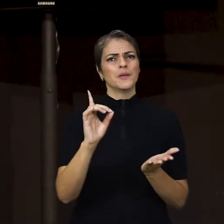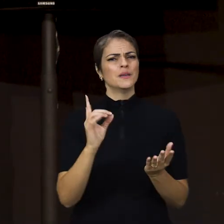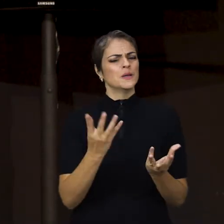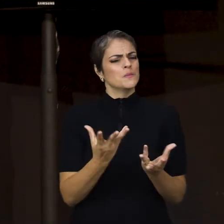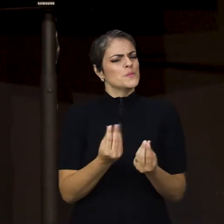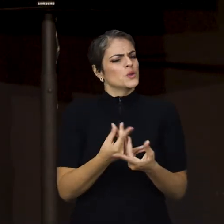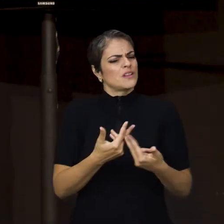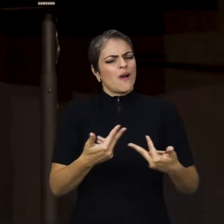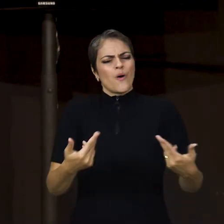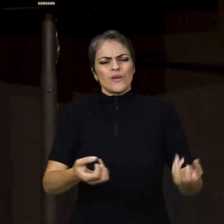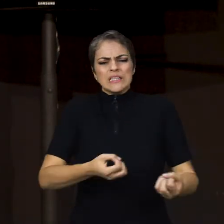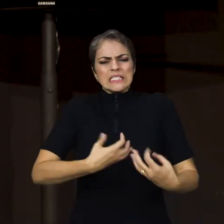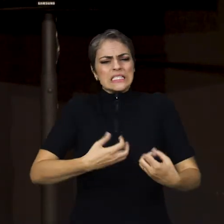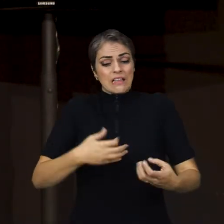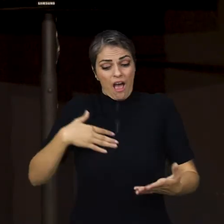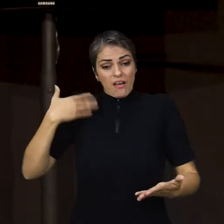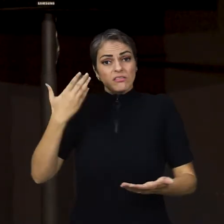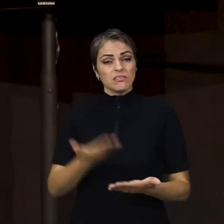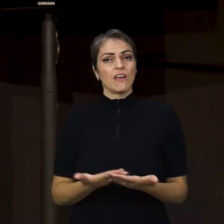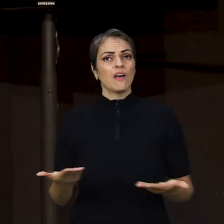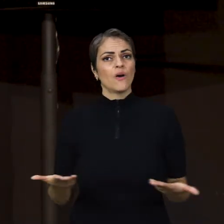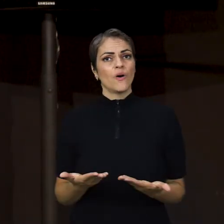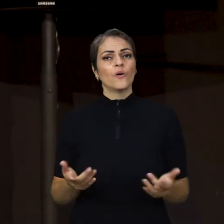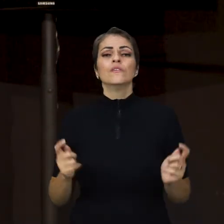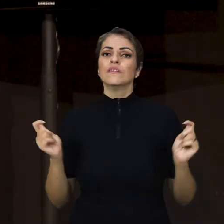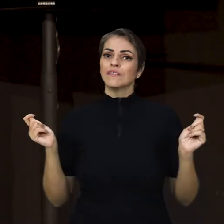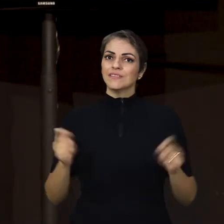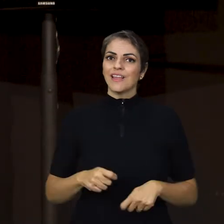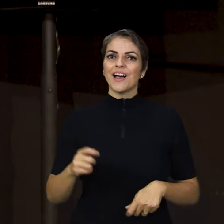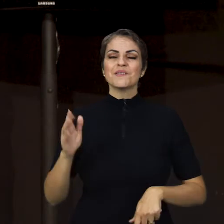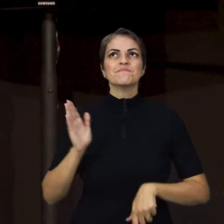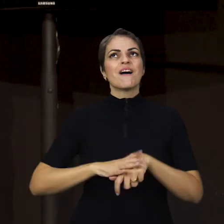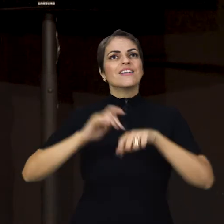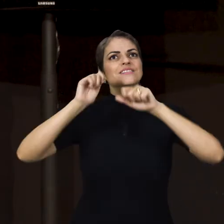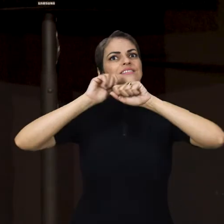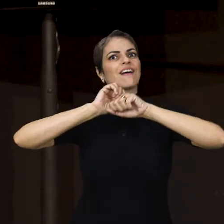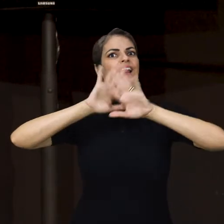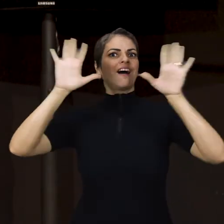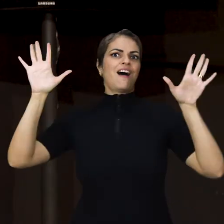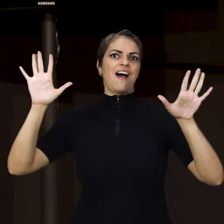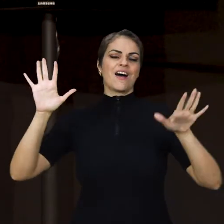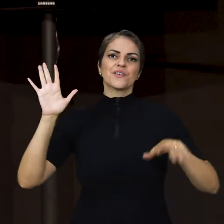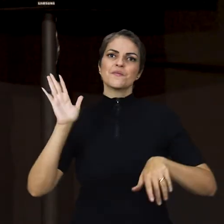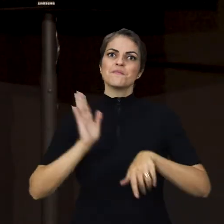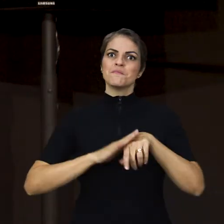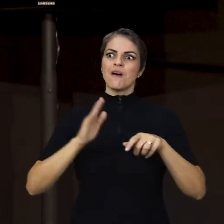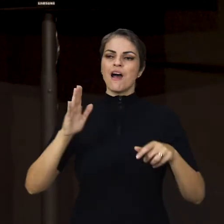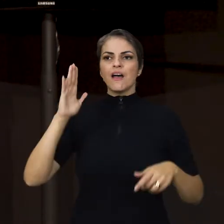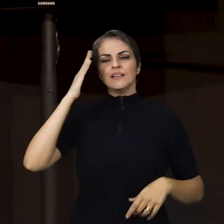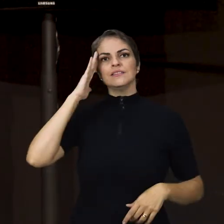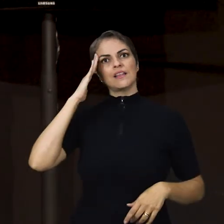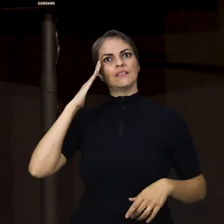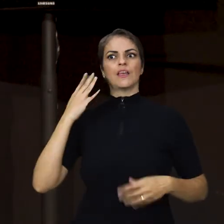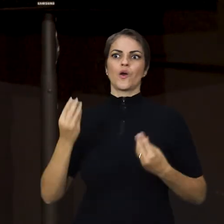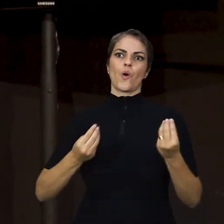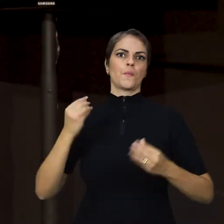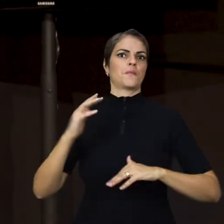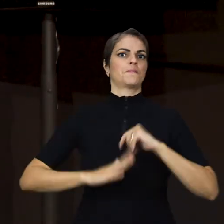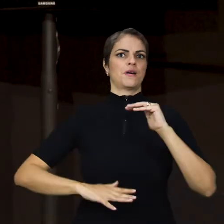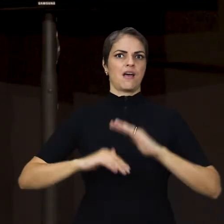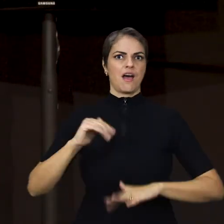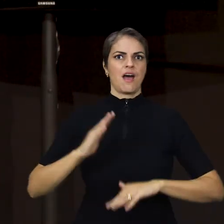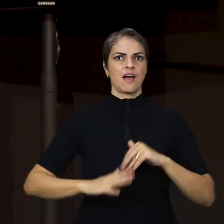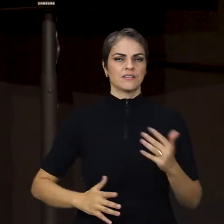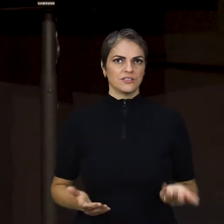e princípios para a nossa vida ainda hoje, se torne cada vez mais claro, se torne cada vez mais aplicável a nós, se torne cada